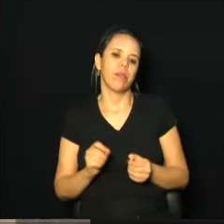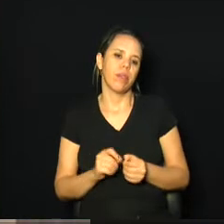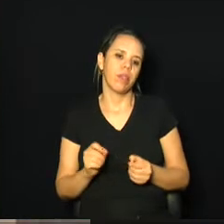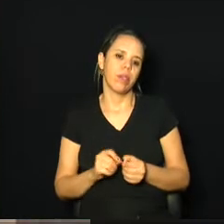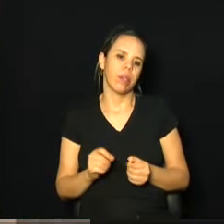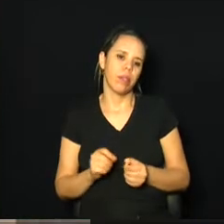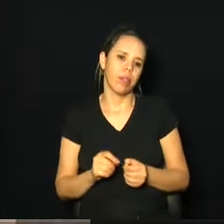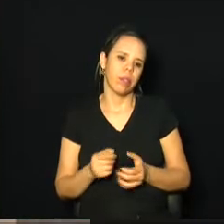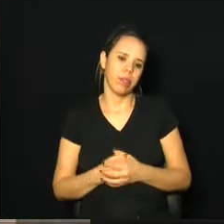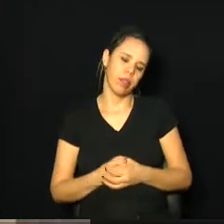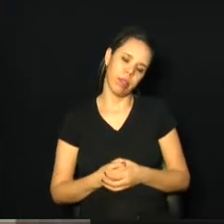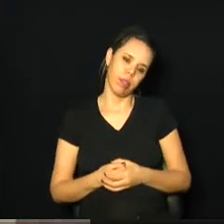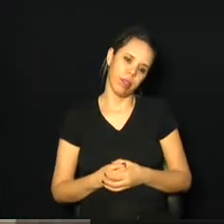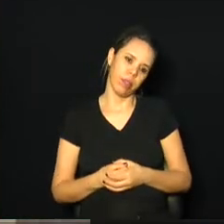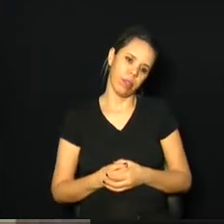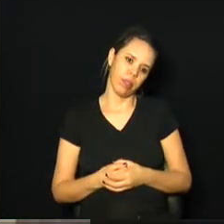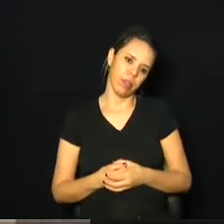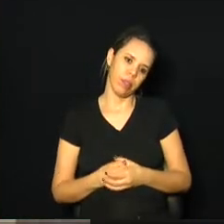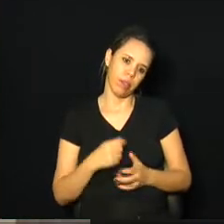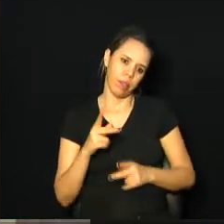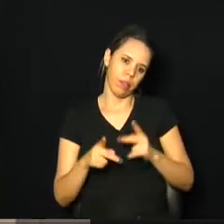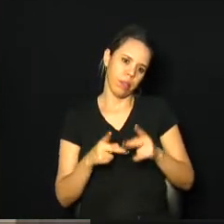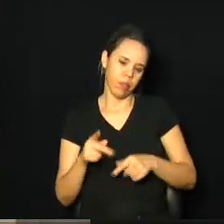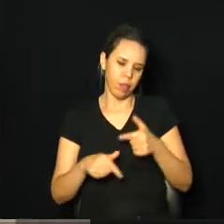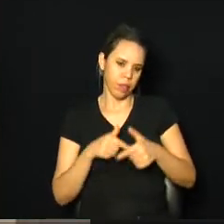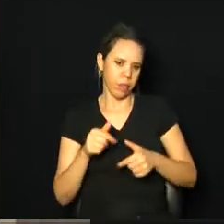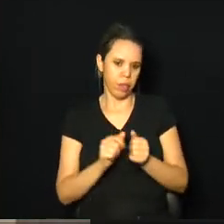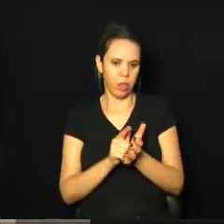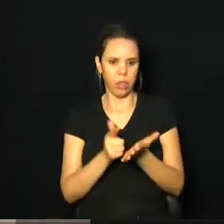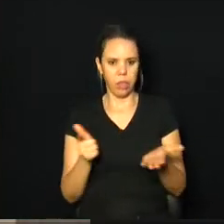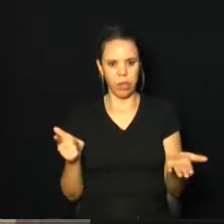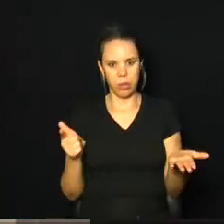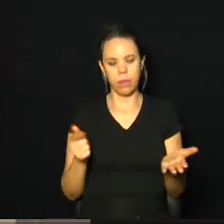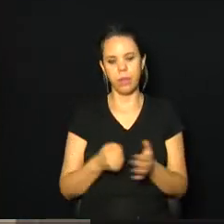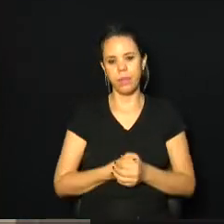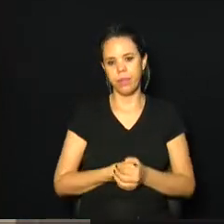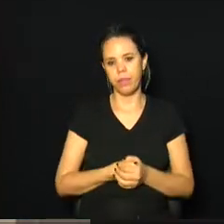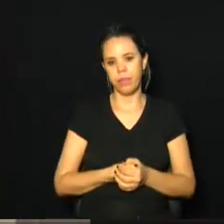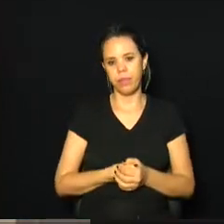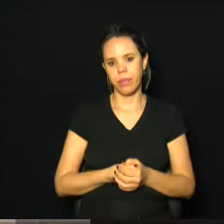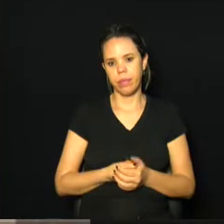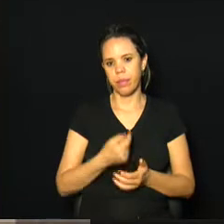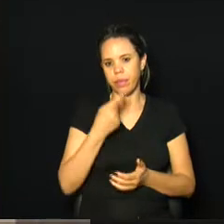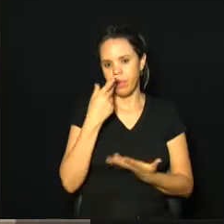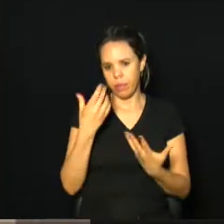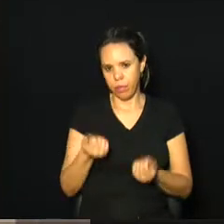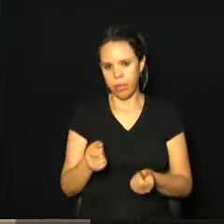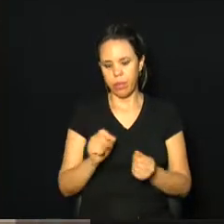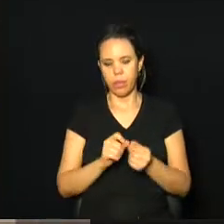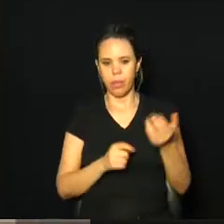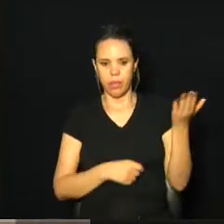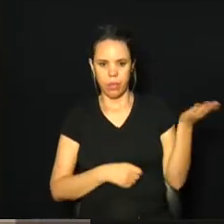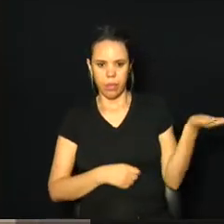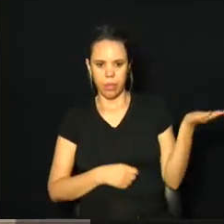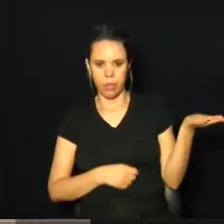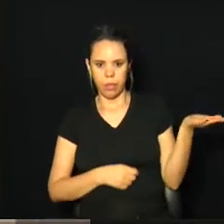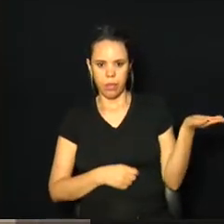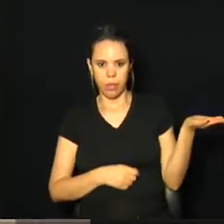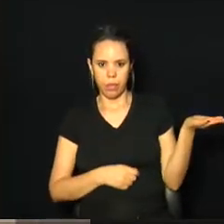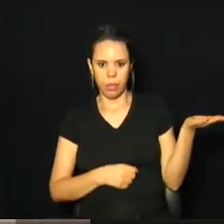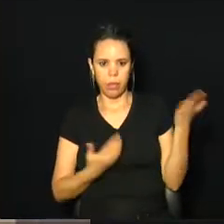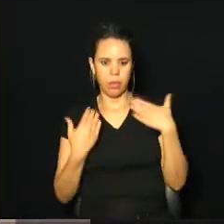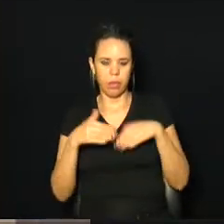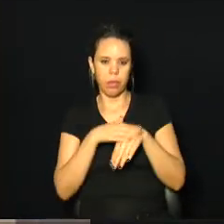peguei um pessoal que trabalha em jornal, jornalista, e falei, vamos fazer essa conversa,